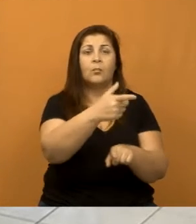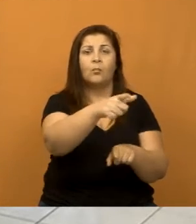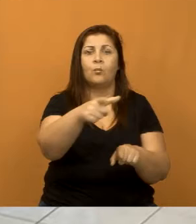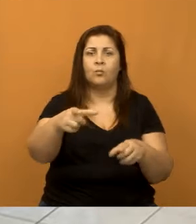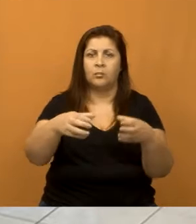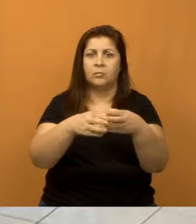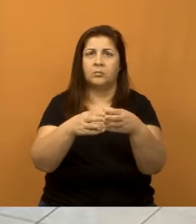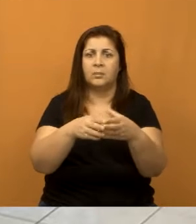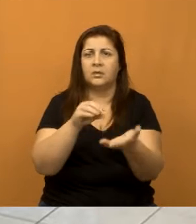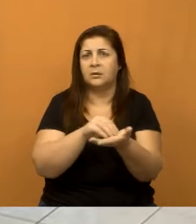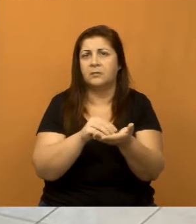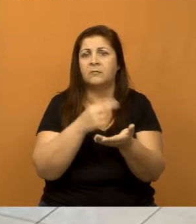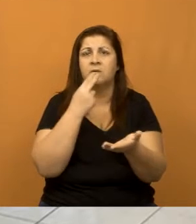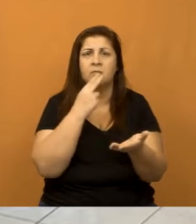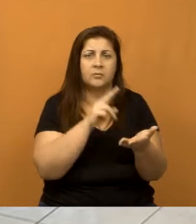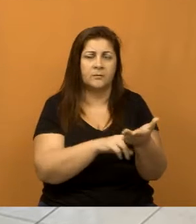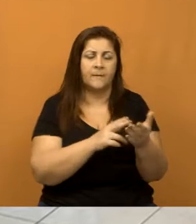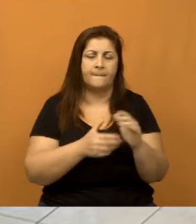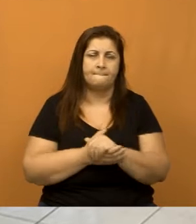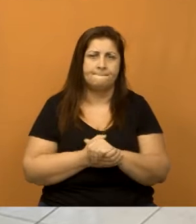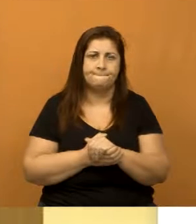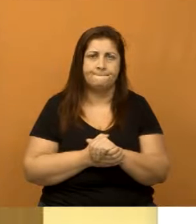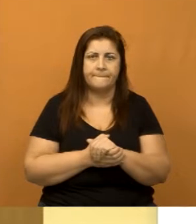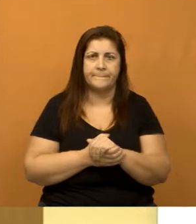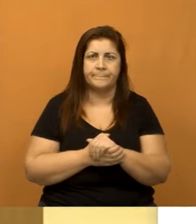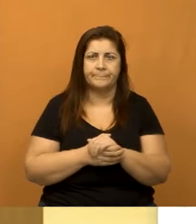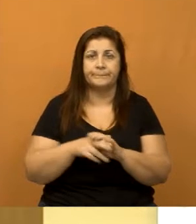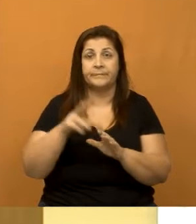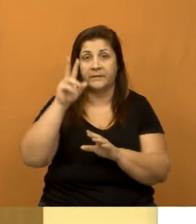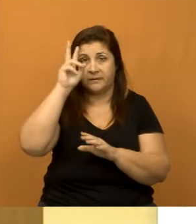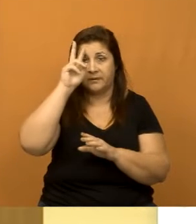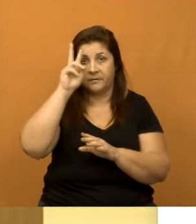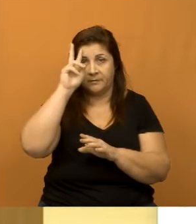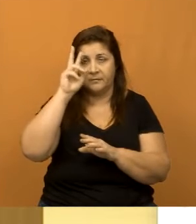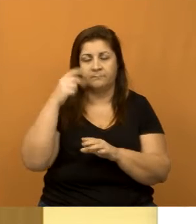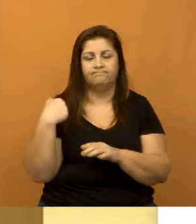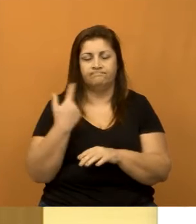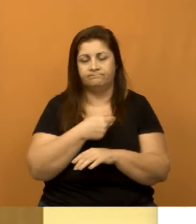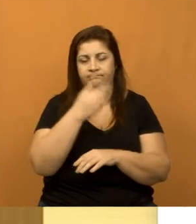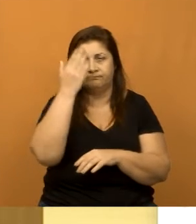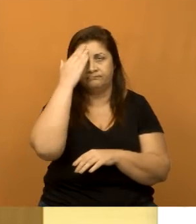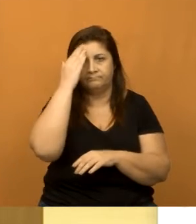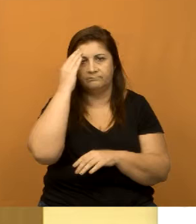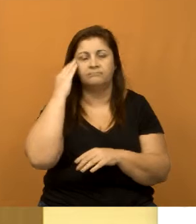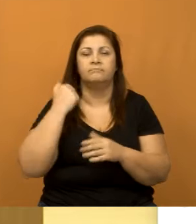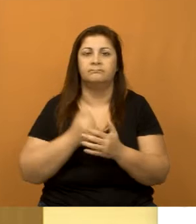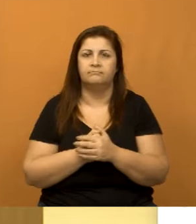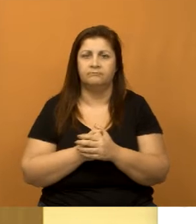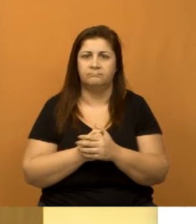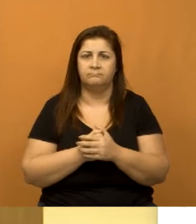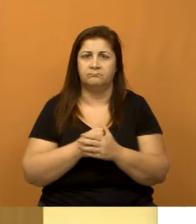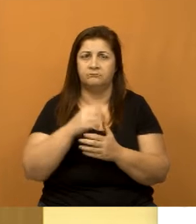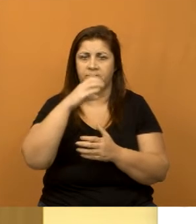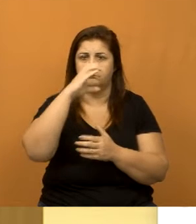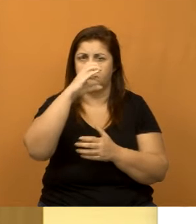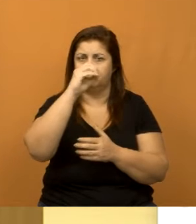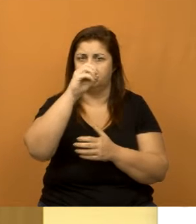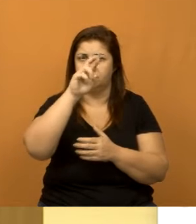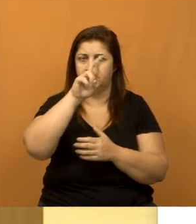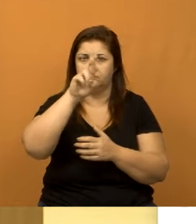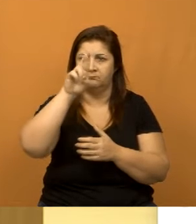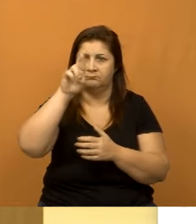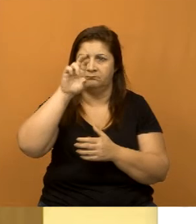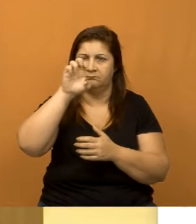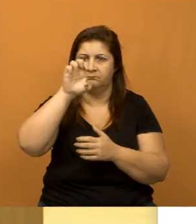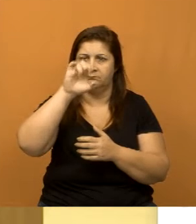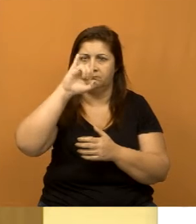bairros. Agora, a história a gente já sabe, Paulinho. O que acontece? O Correio é uma grande empresa, que tem um